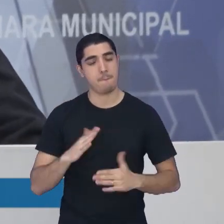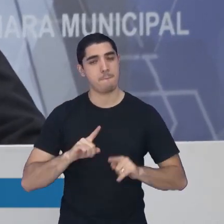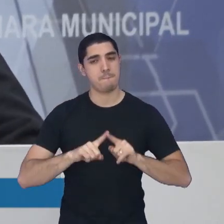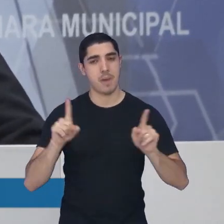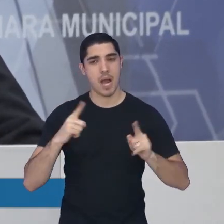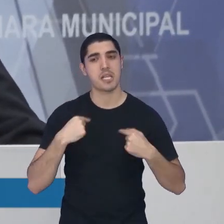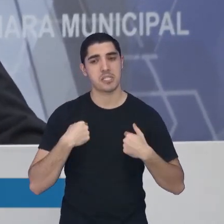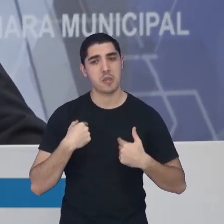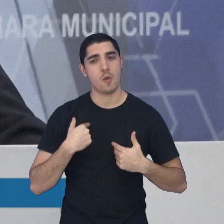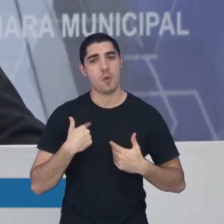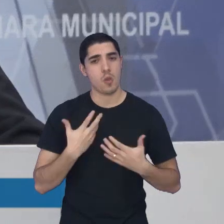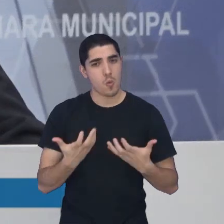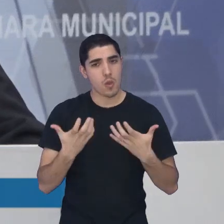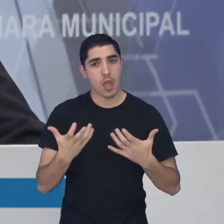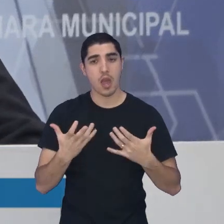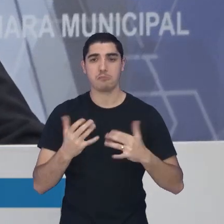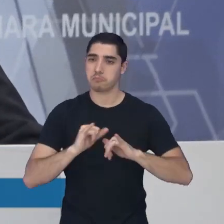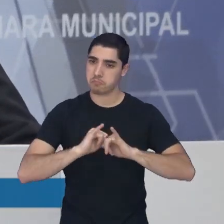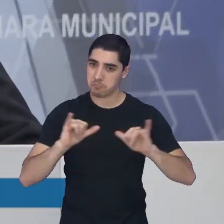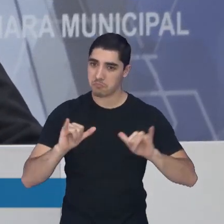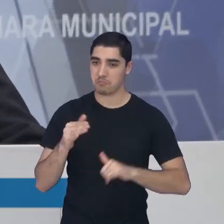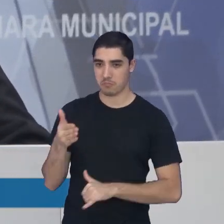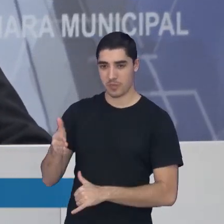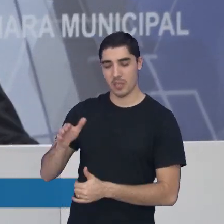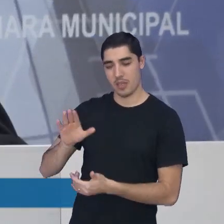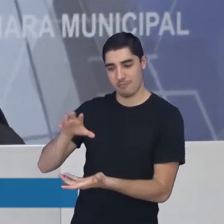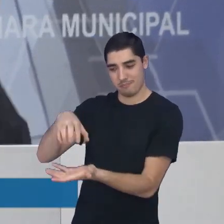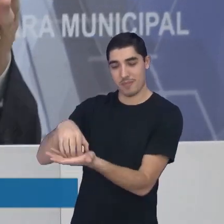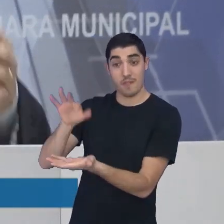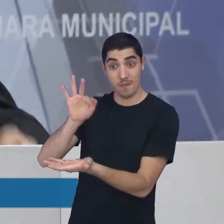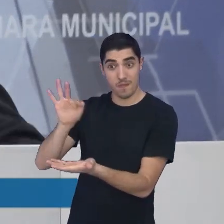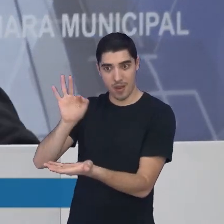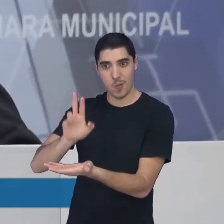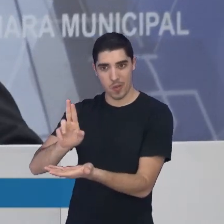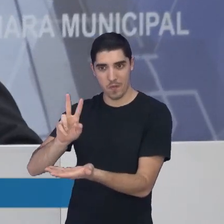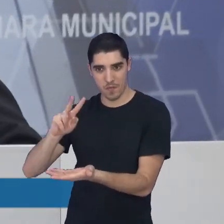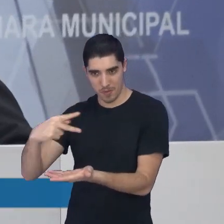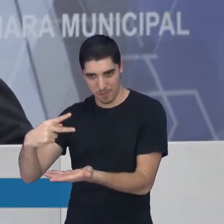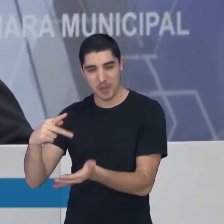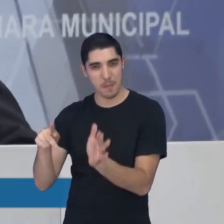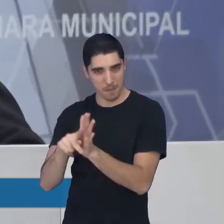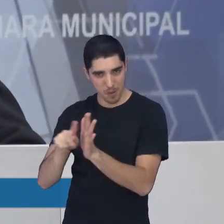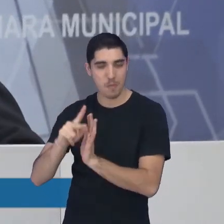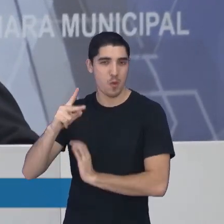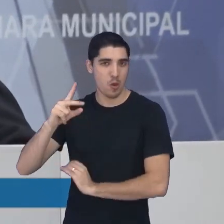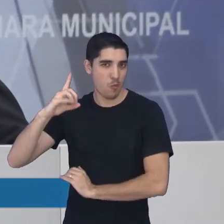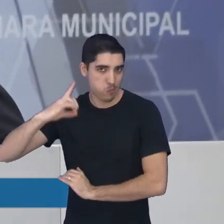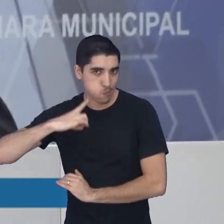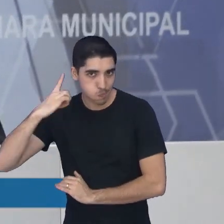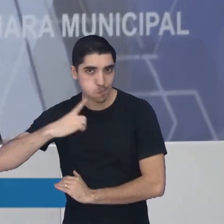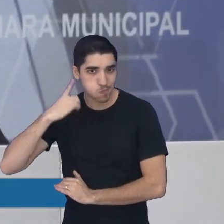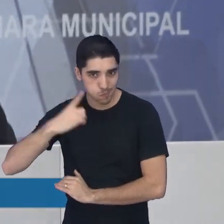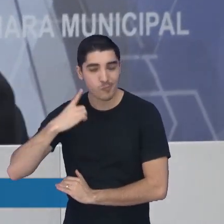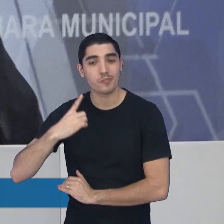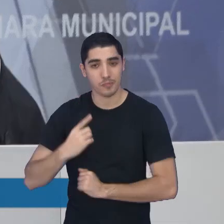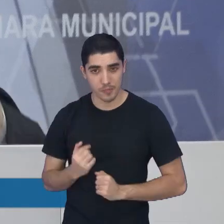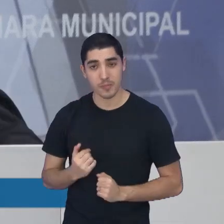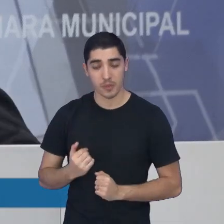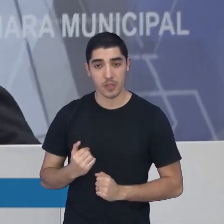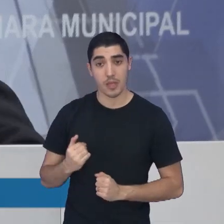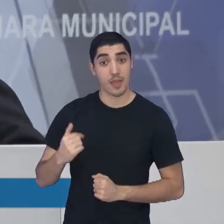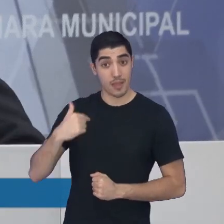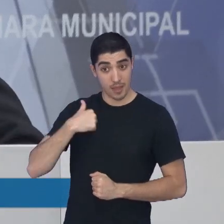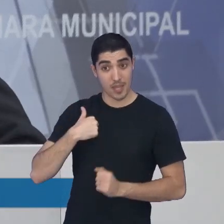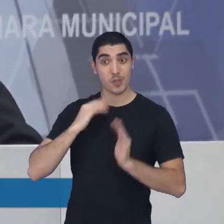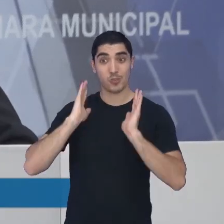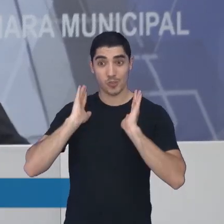de homenagear a Faculdade de Direito, né, hoje pertencente à Universidade do Vale do Paraíba. Eu